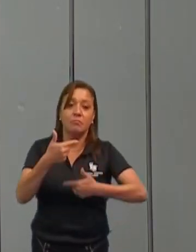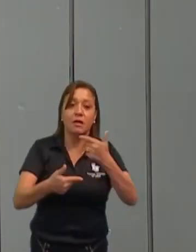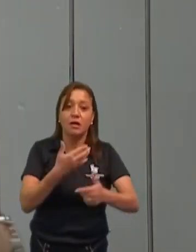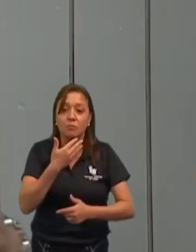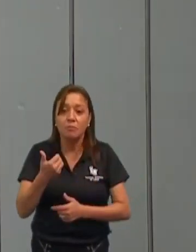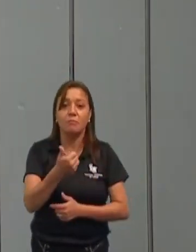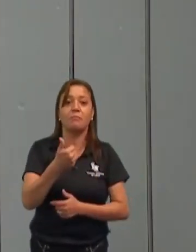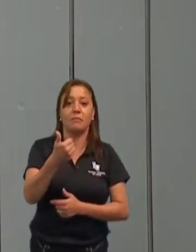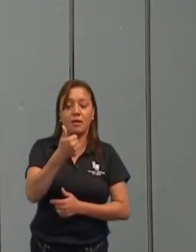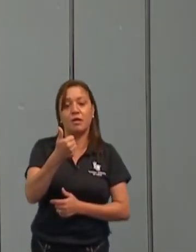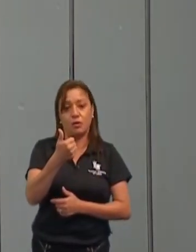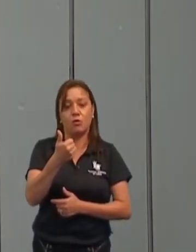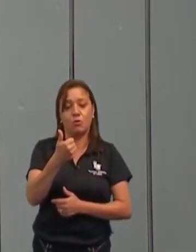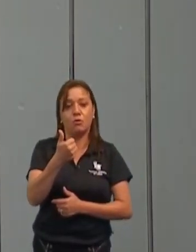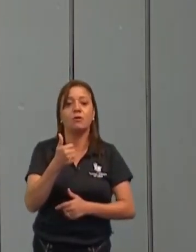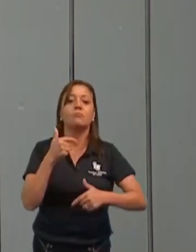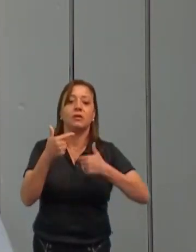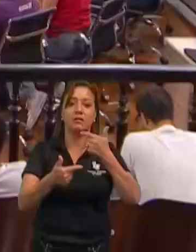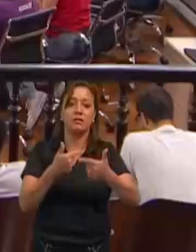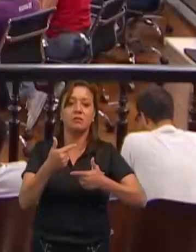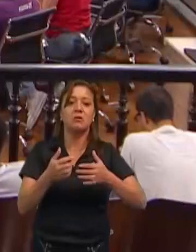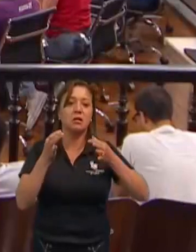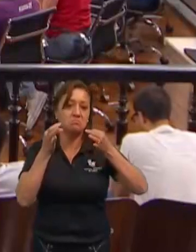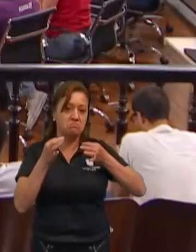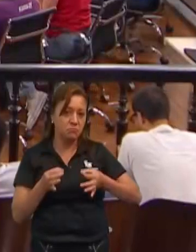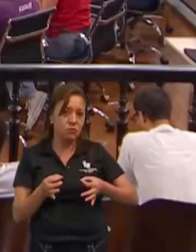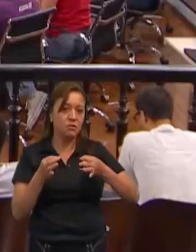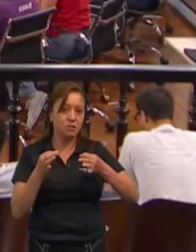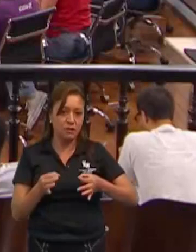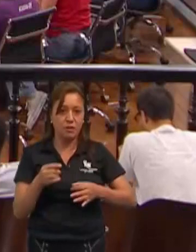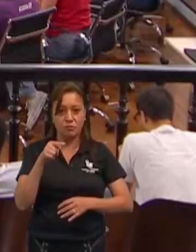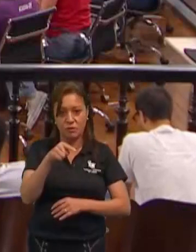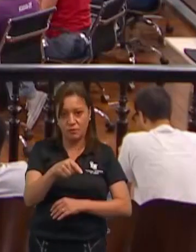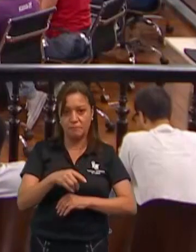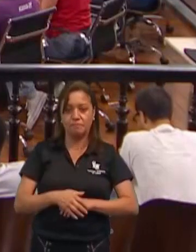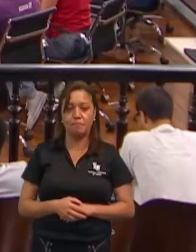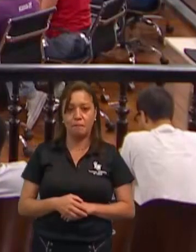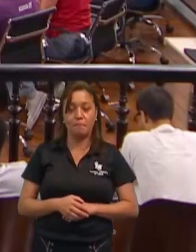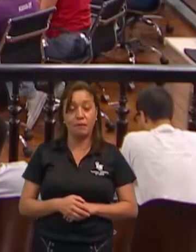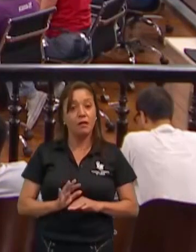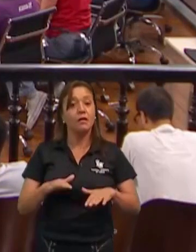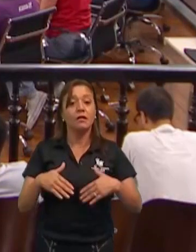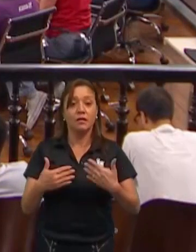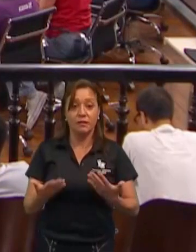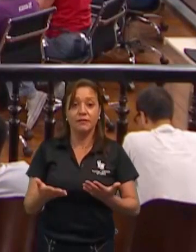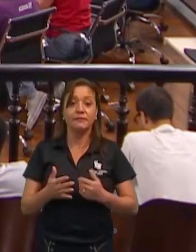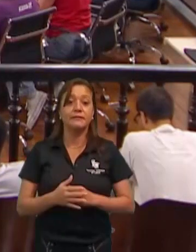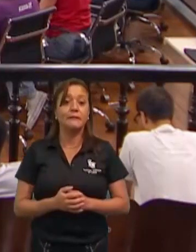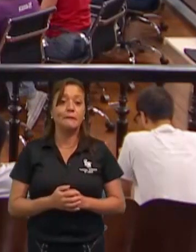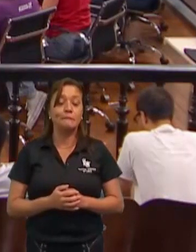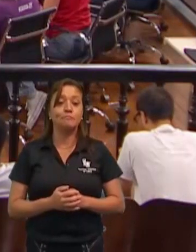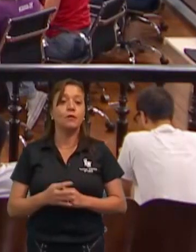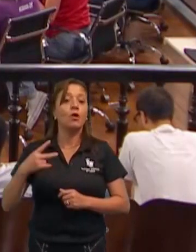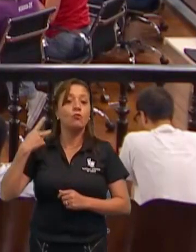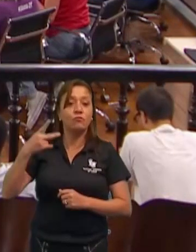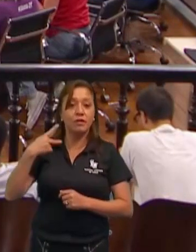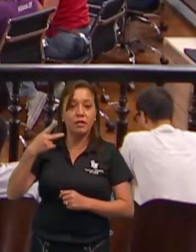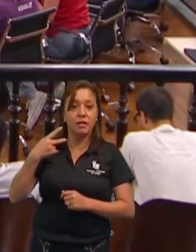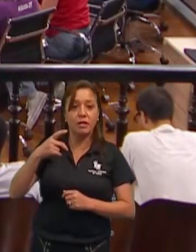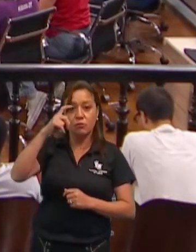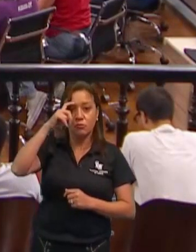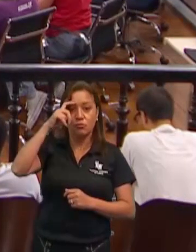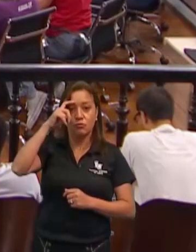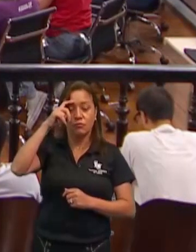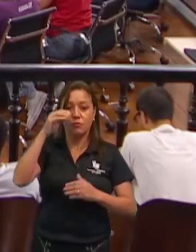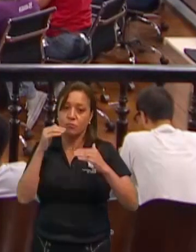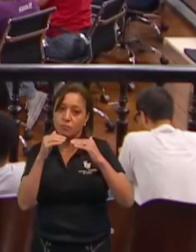exercer as suas funções com dignidade. O veto continua em discussão, até para alimentar um pouco mais a fala de Vossa Excelência, vereador Juraci. Nós